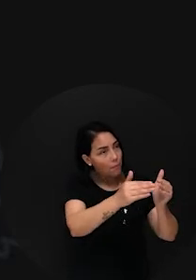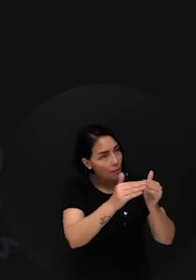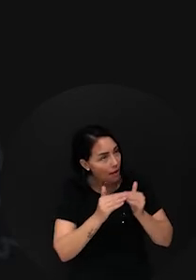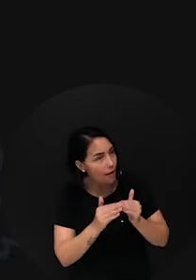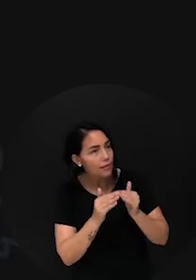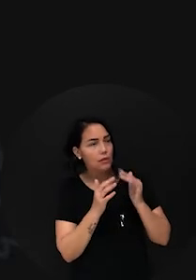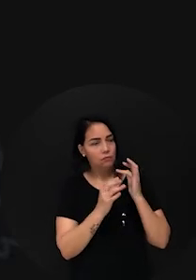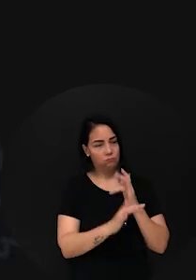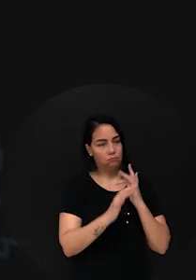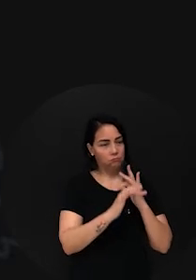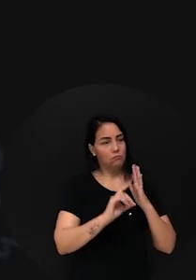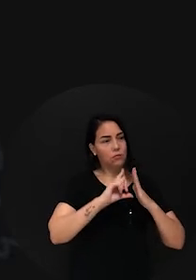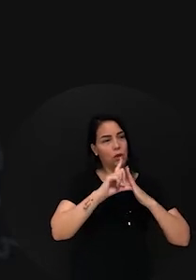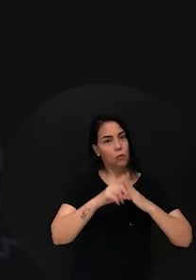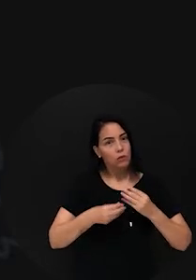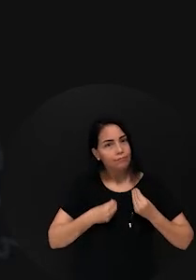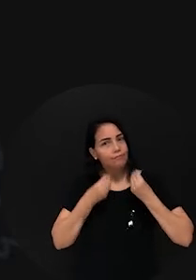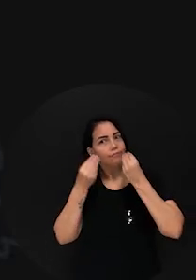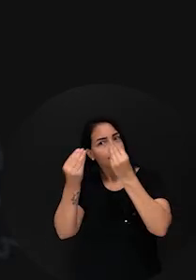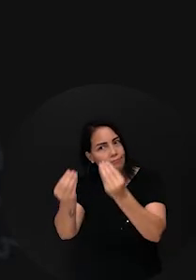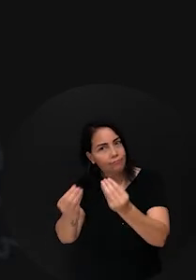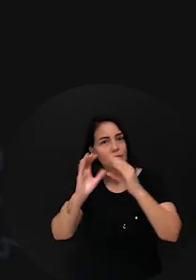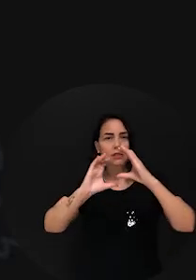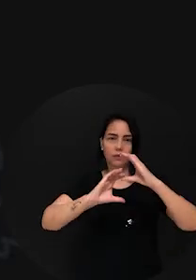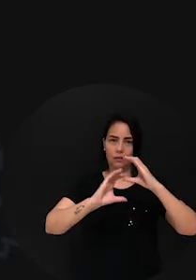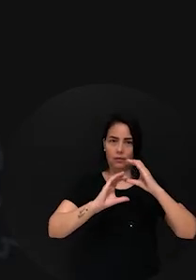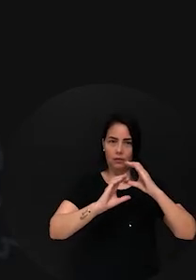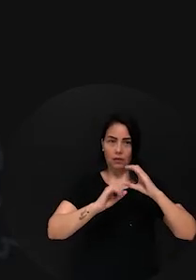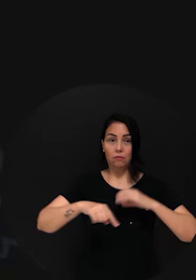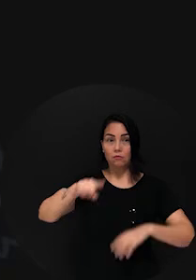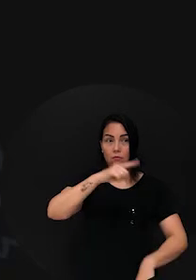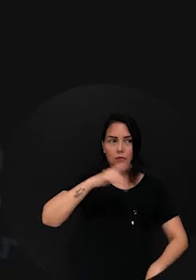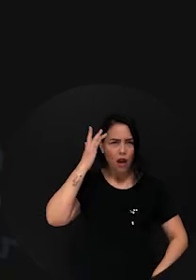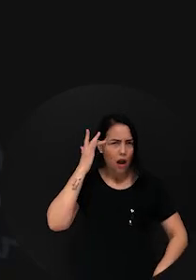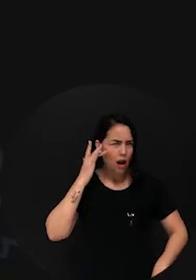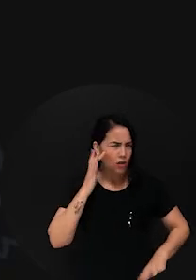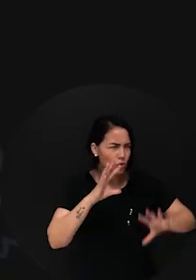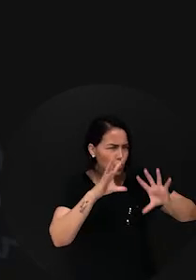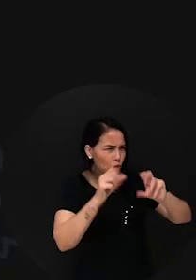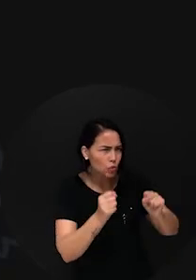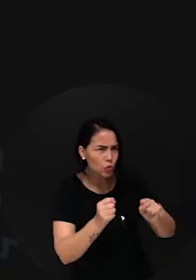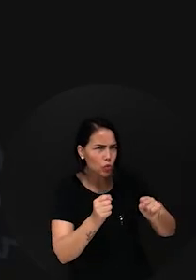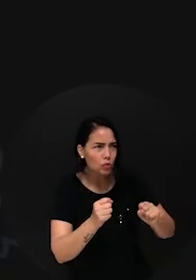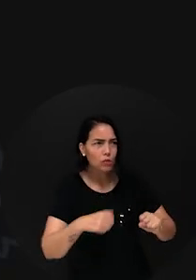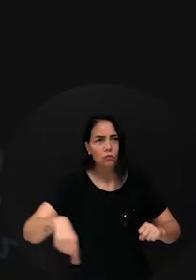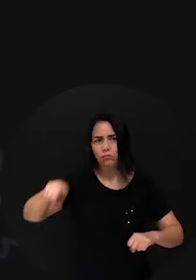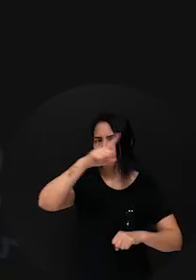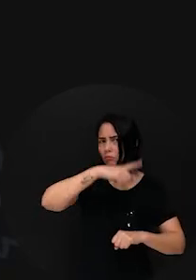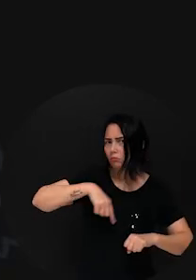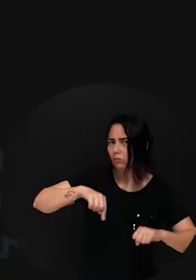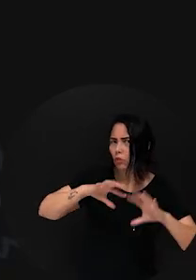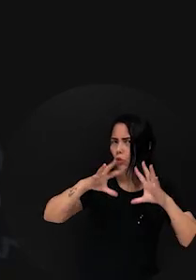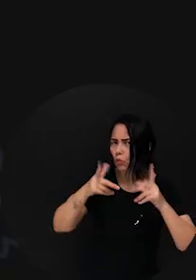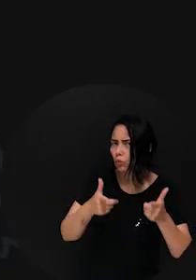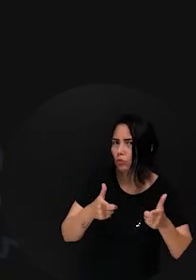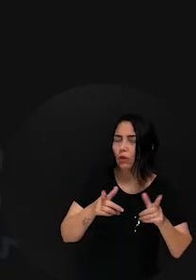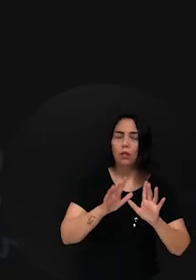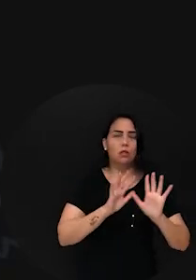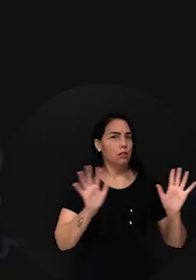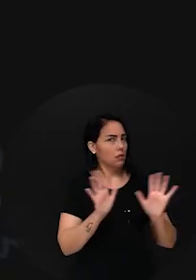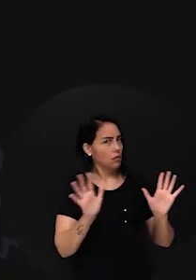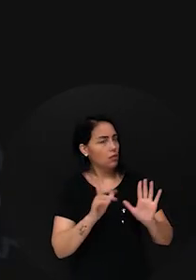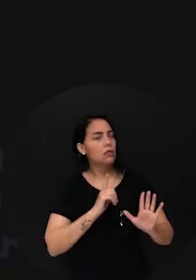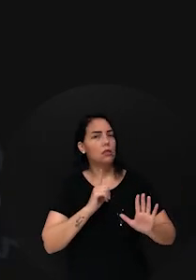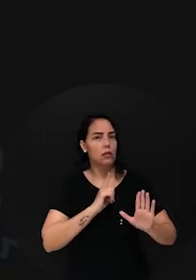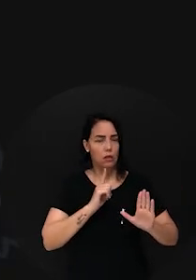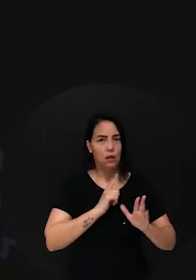certo? Então, é muito importante que a pessoa não ache que vai ter todos os instrumentos para todo mundo. Né? Tem instrumentos para empréstimo, a gente